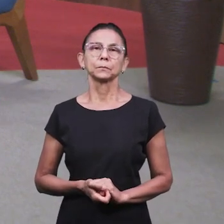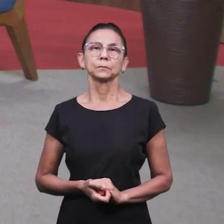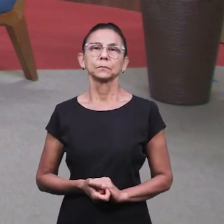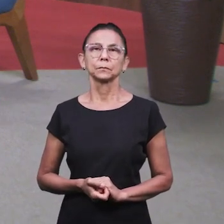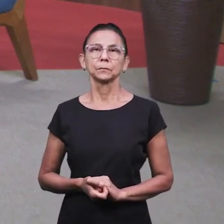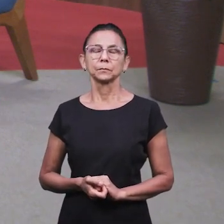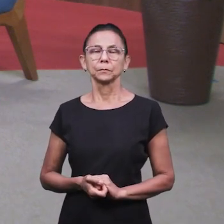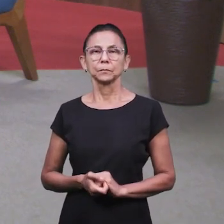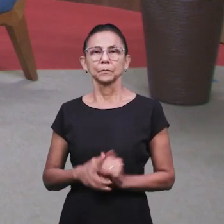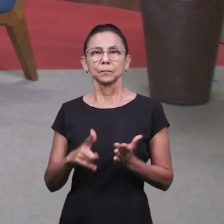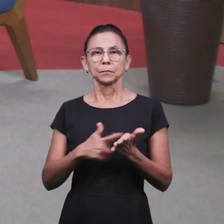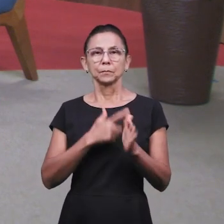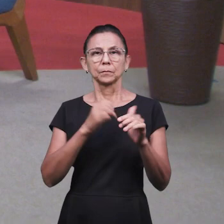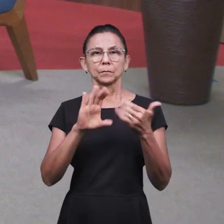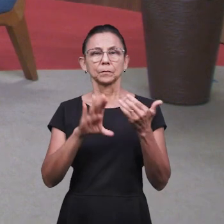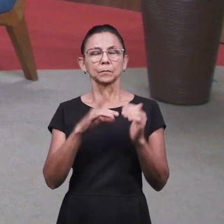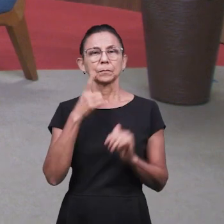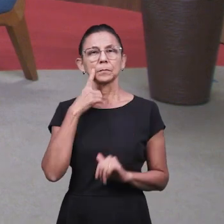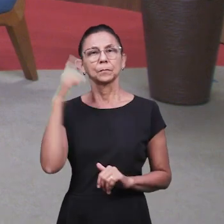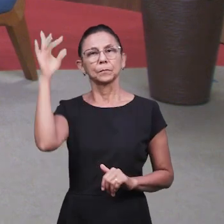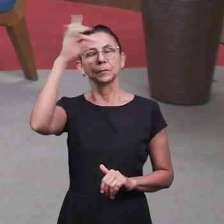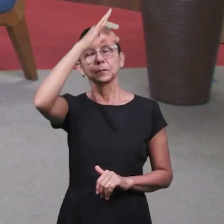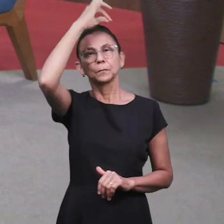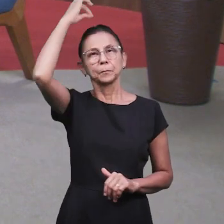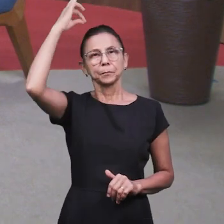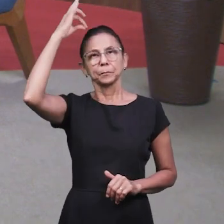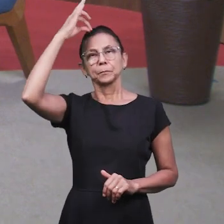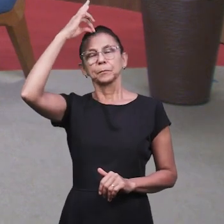a figura do Espírito Santo no livro de Cantares,